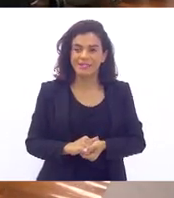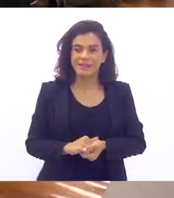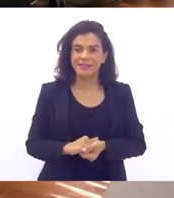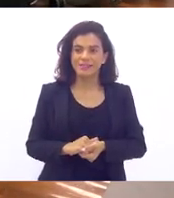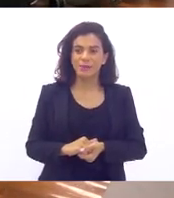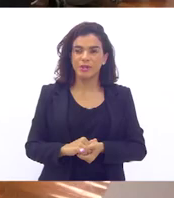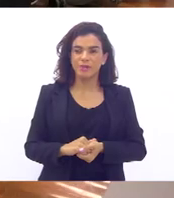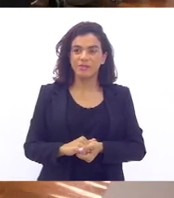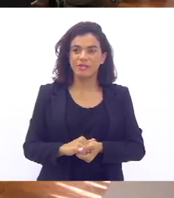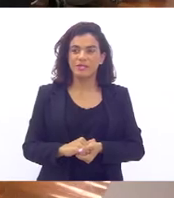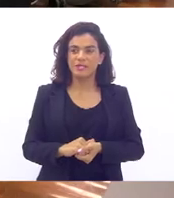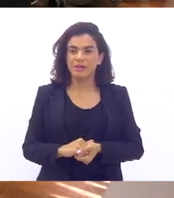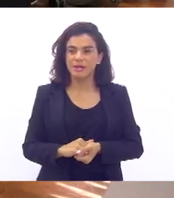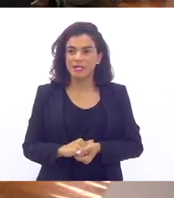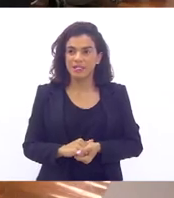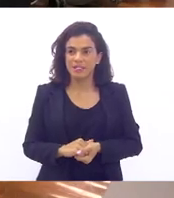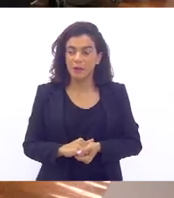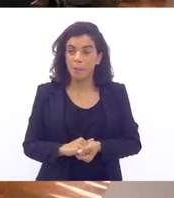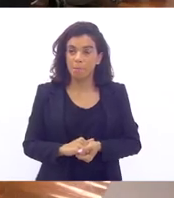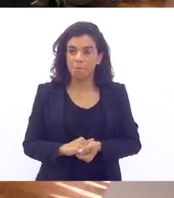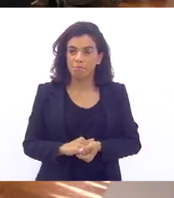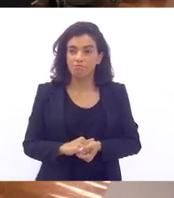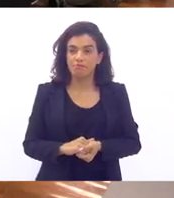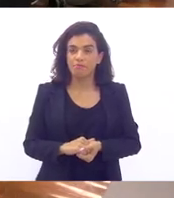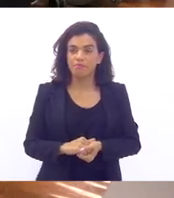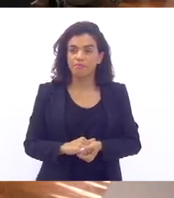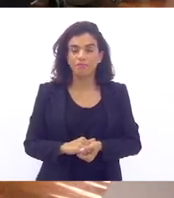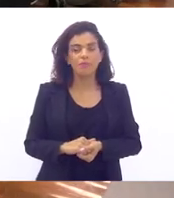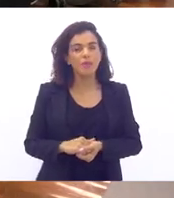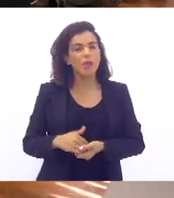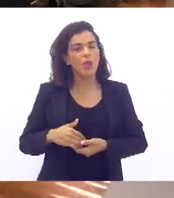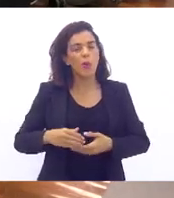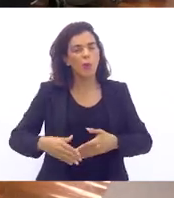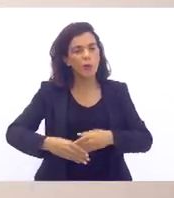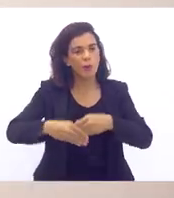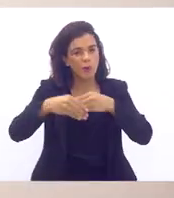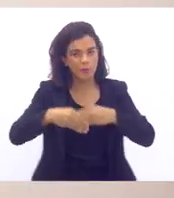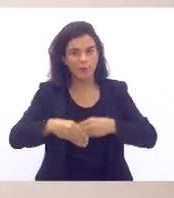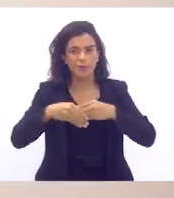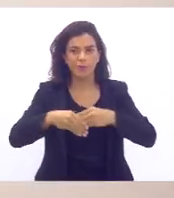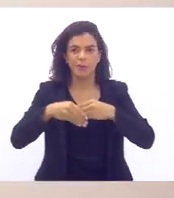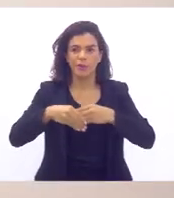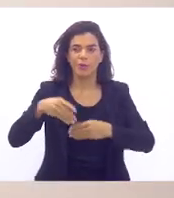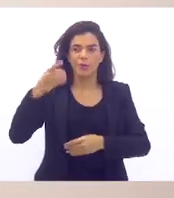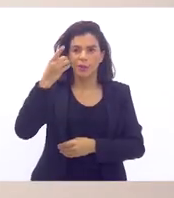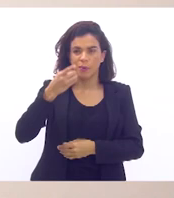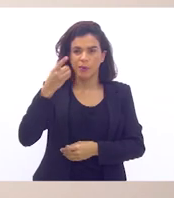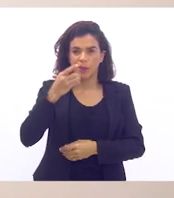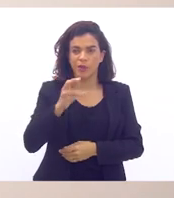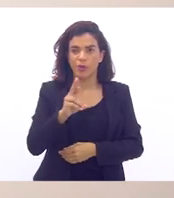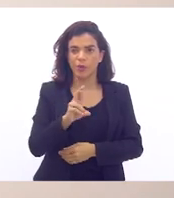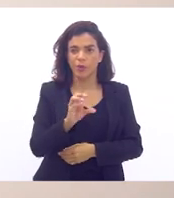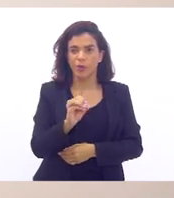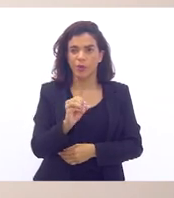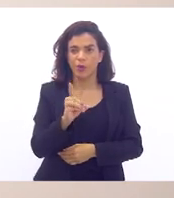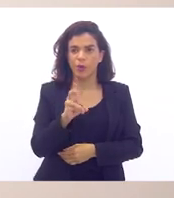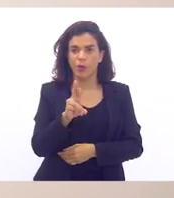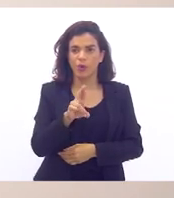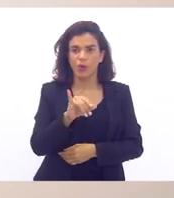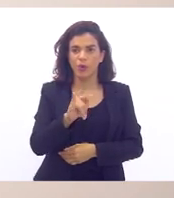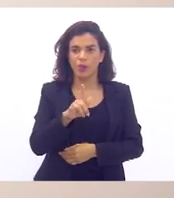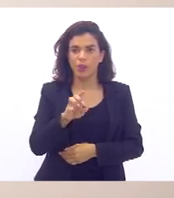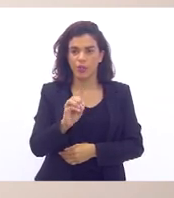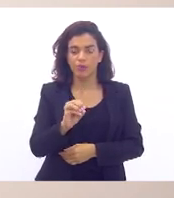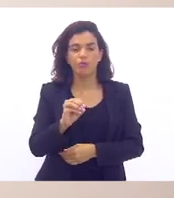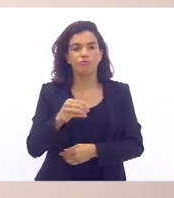dessa audiência eu cumprimento o deputado Rodrigo Amorim assim como toda a mesa eu gostaria de